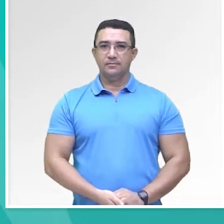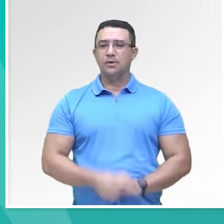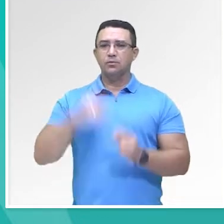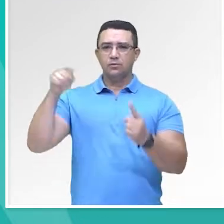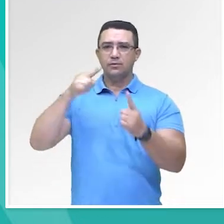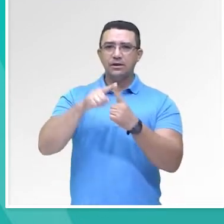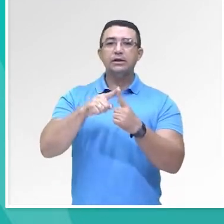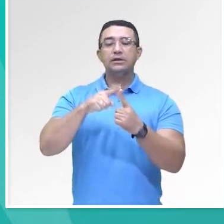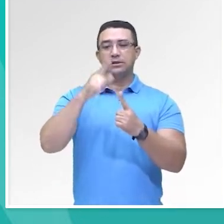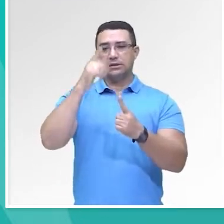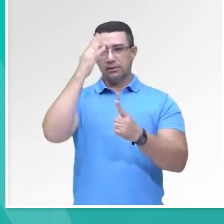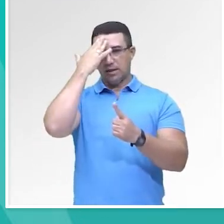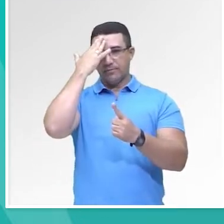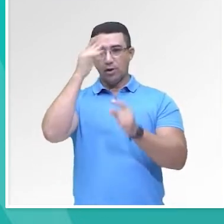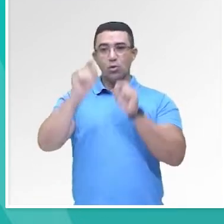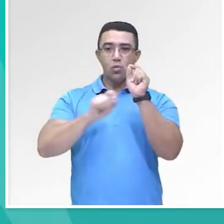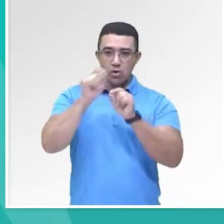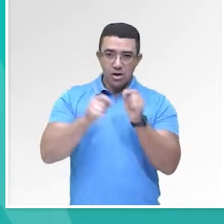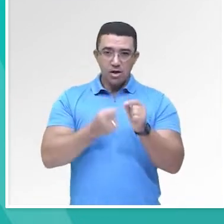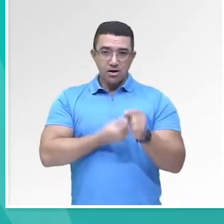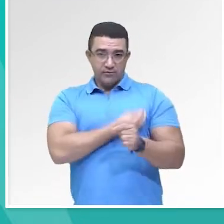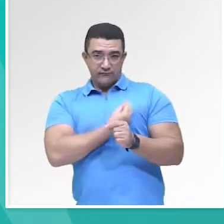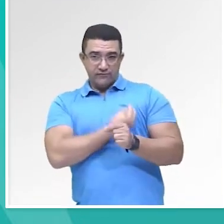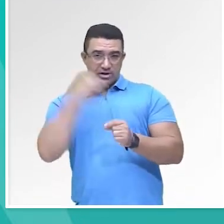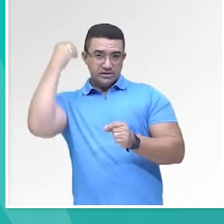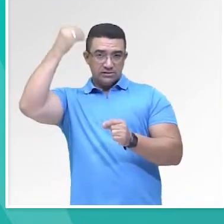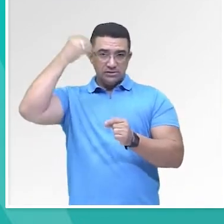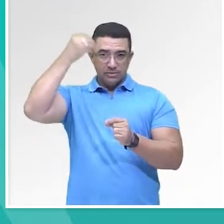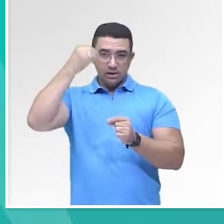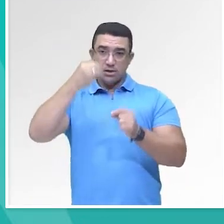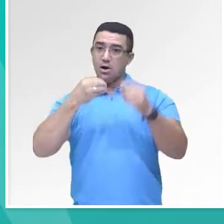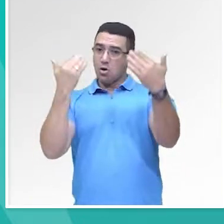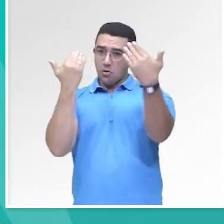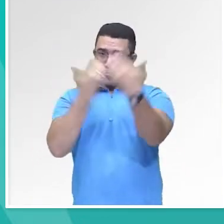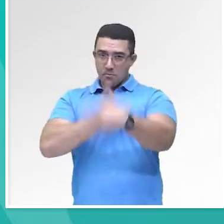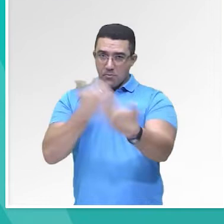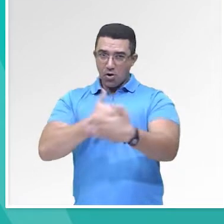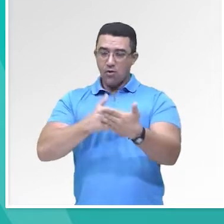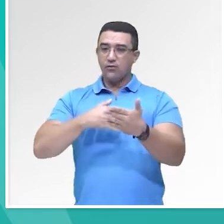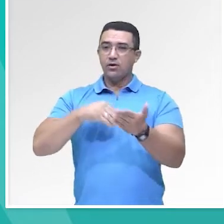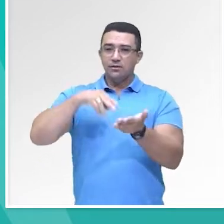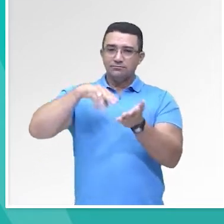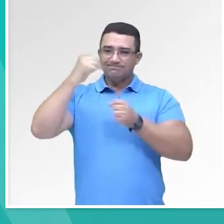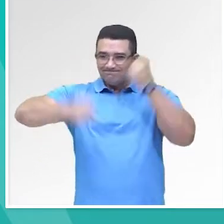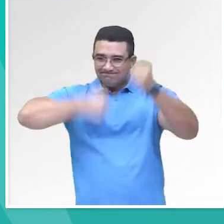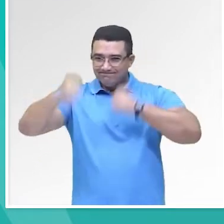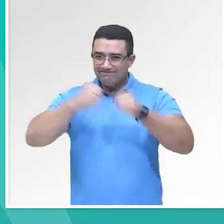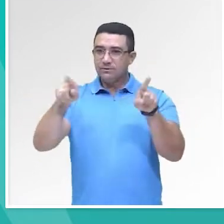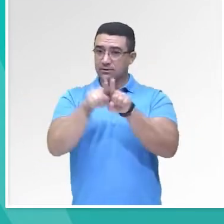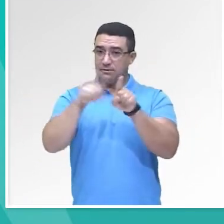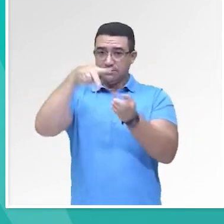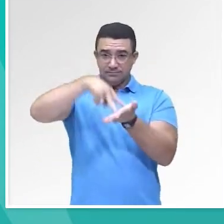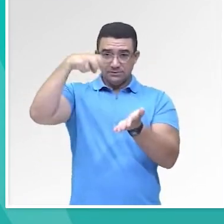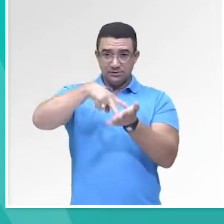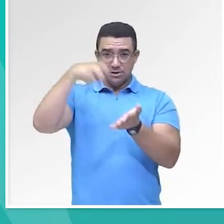Habilidade: identificar e vivenciar as provas de corridas e saltos no atletismo.